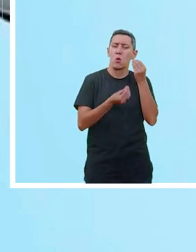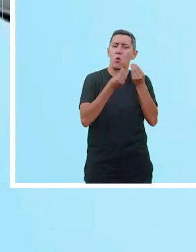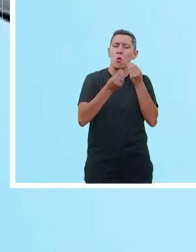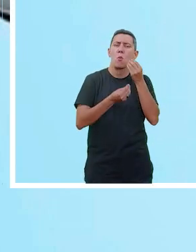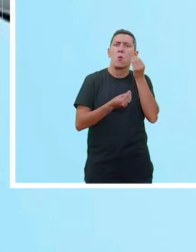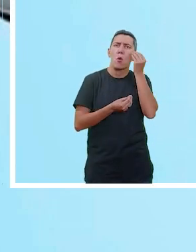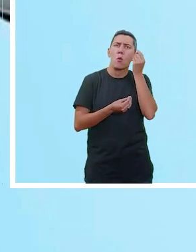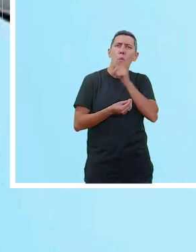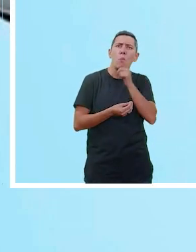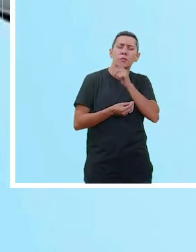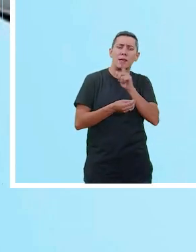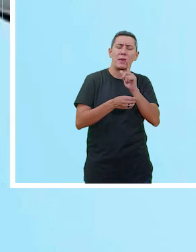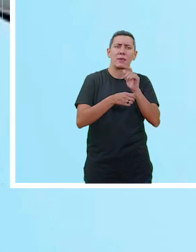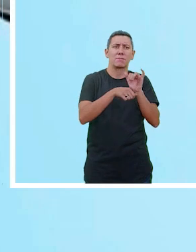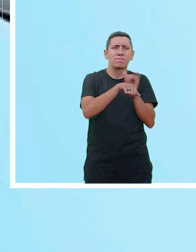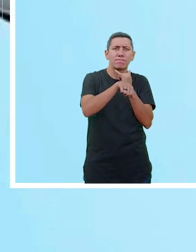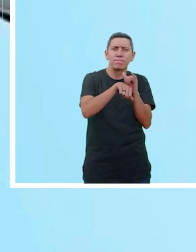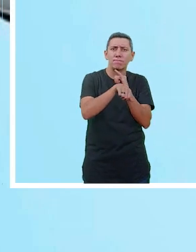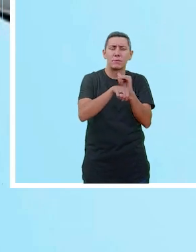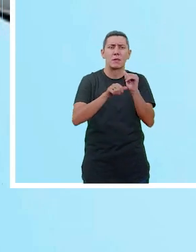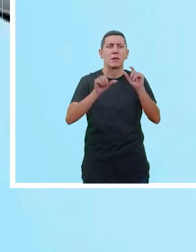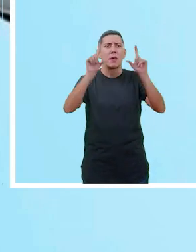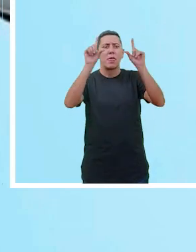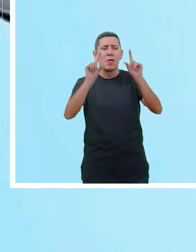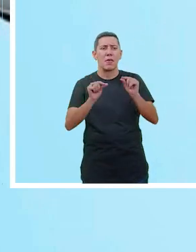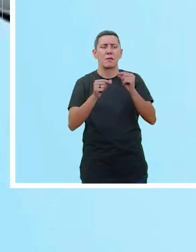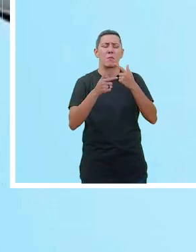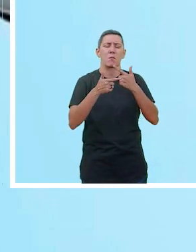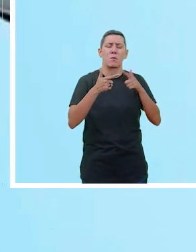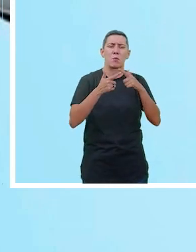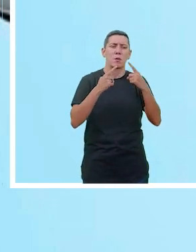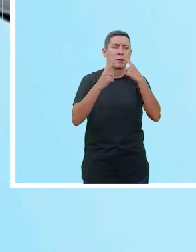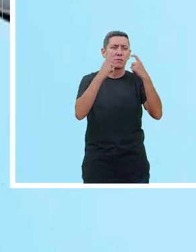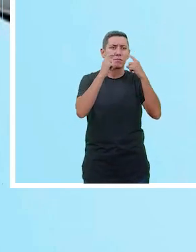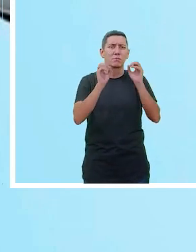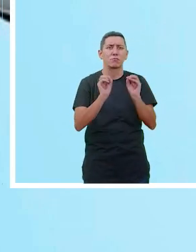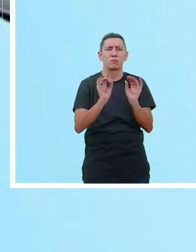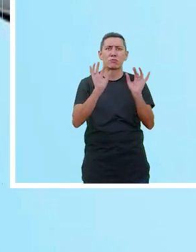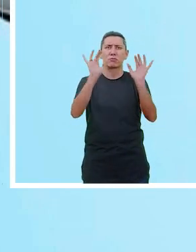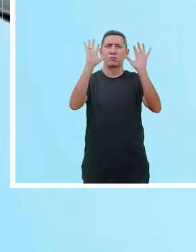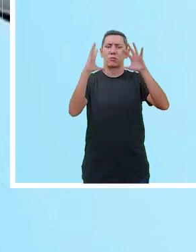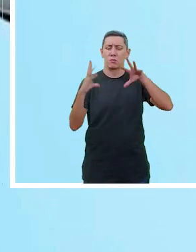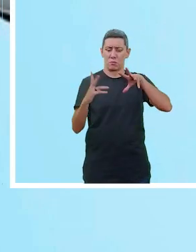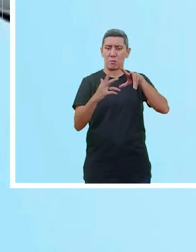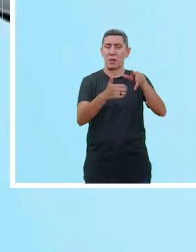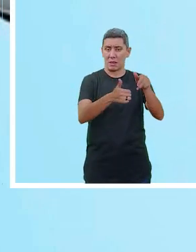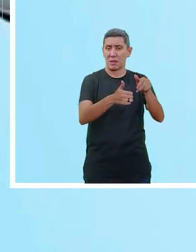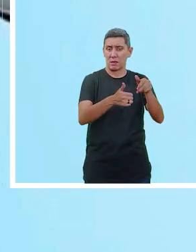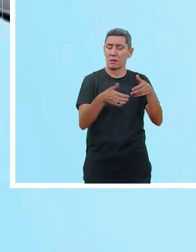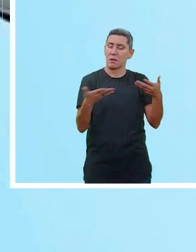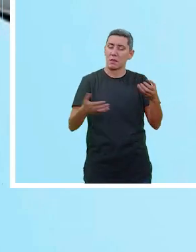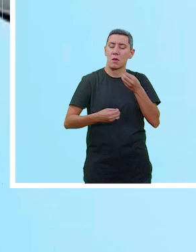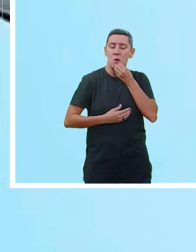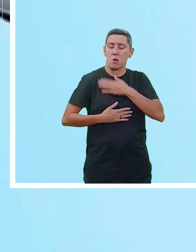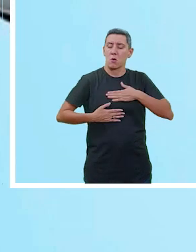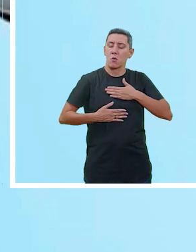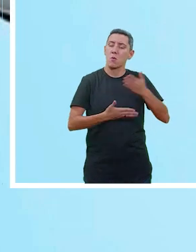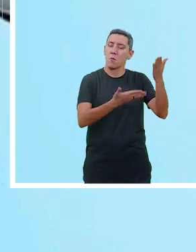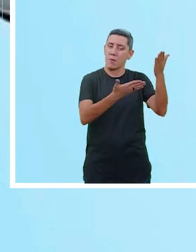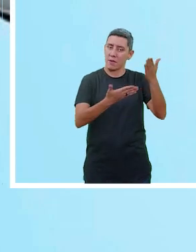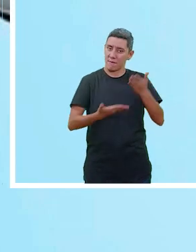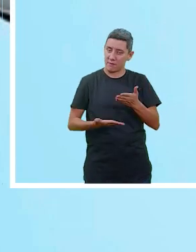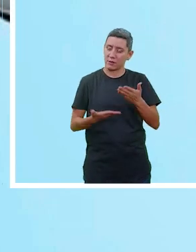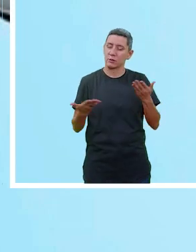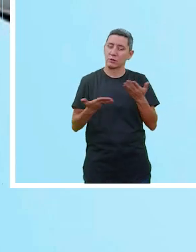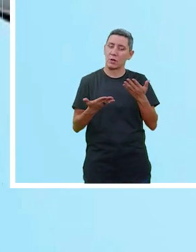neutralidade de carbono e assim reduzindo as emissões de gases de efeito estufa. Então, sejam todos muito bem-vindos. E